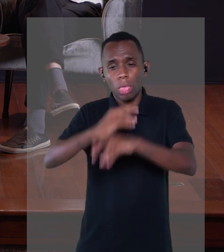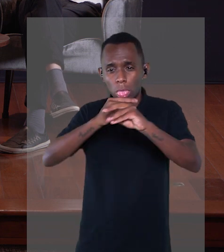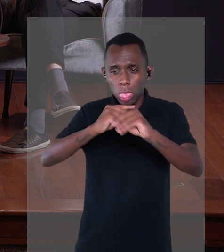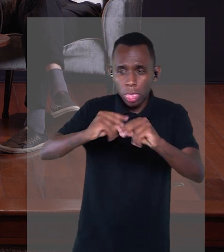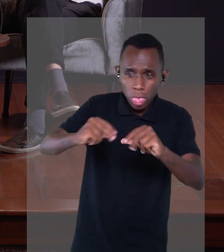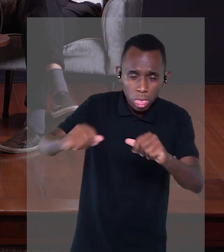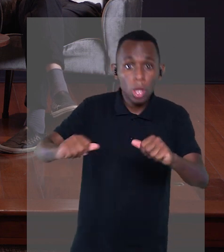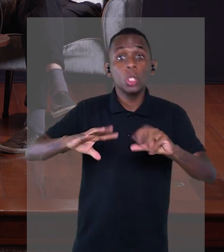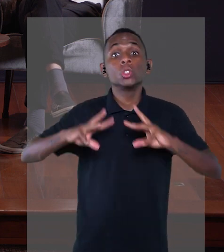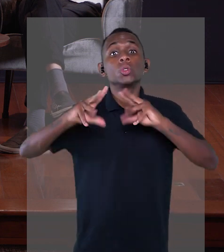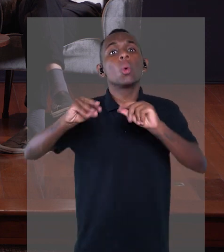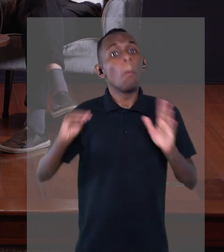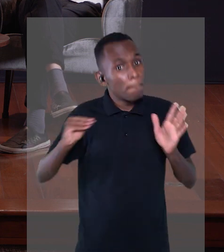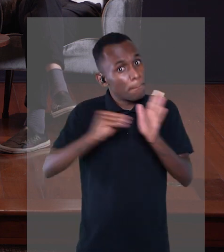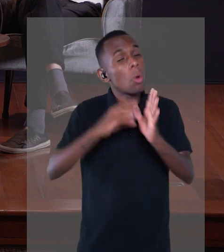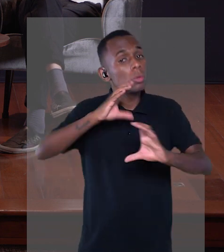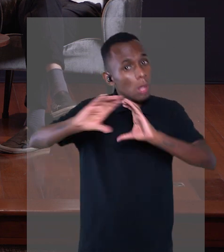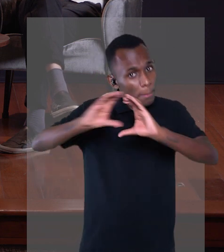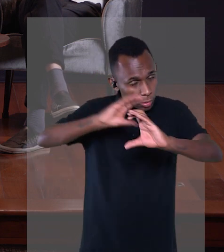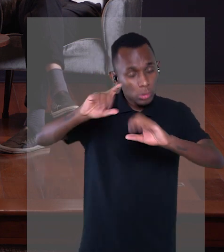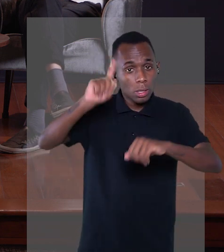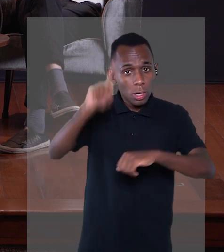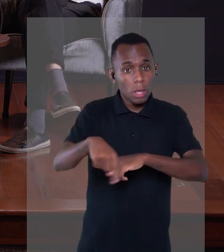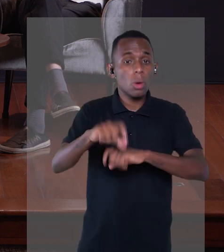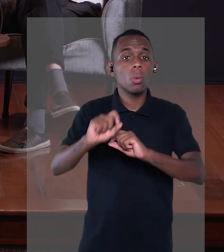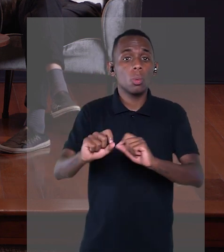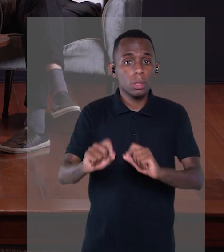Nunca Mais, está tudo ali, né? Então, assim, é mais